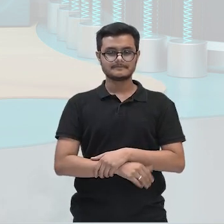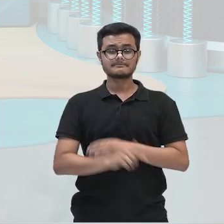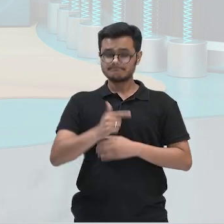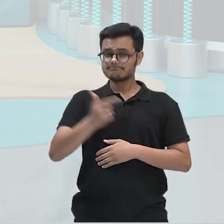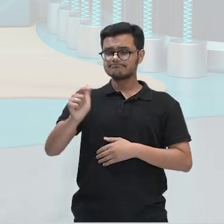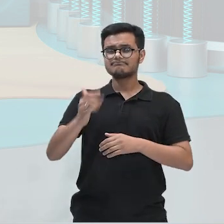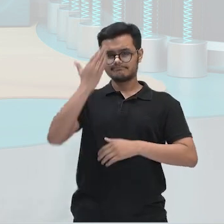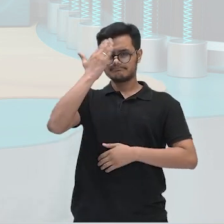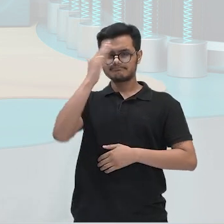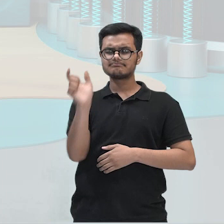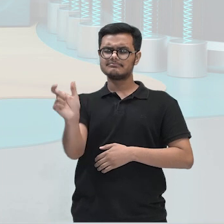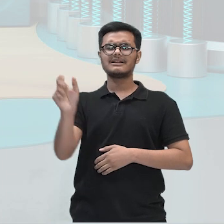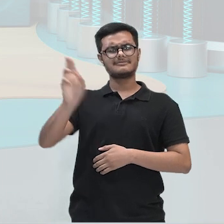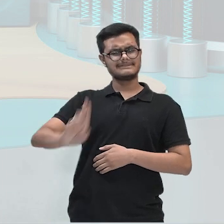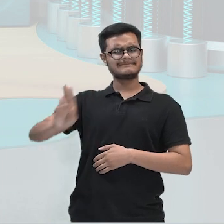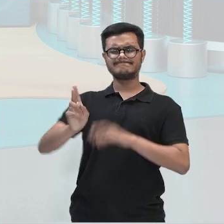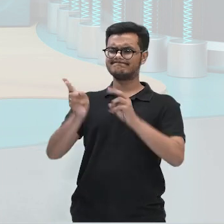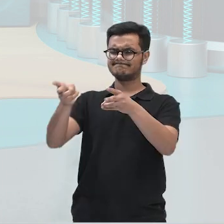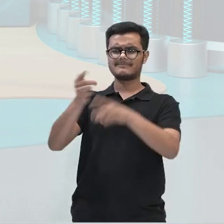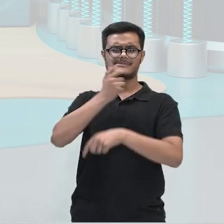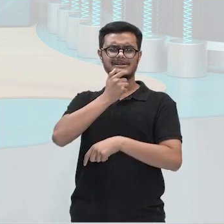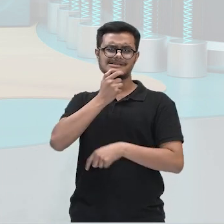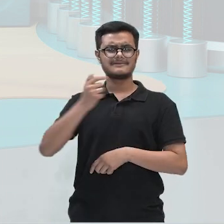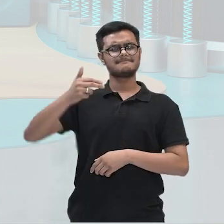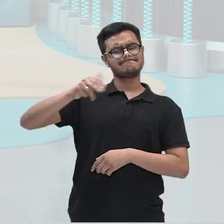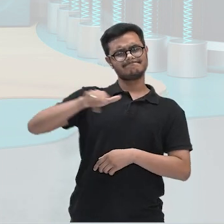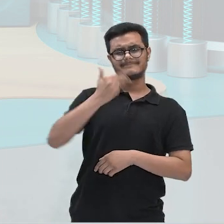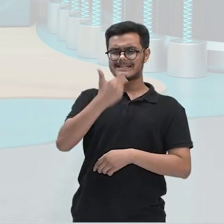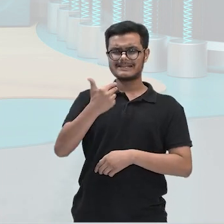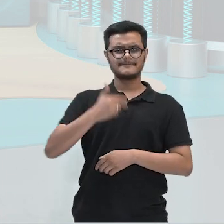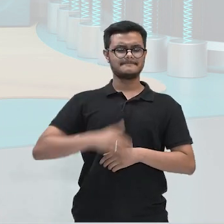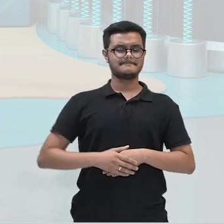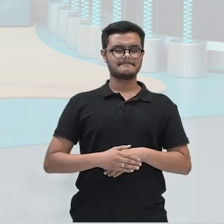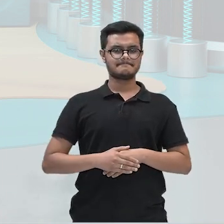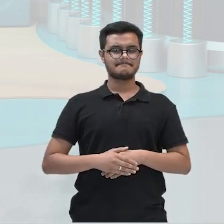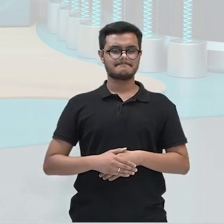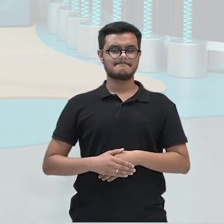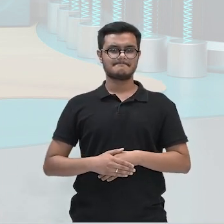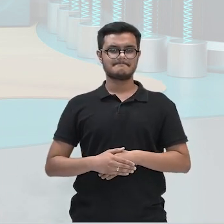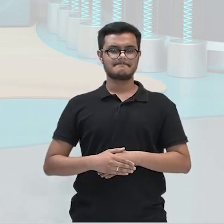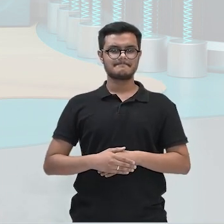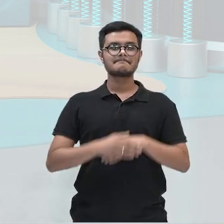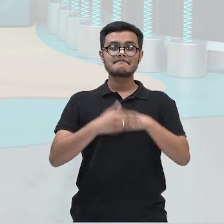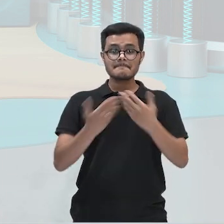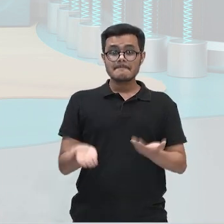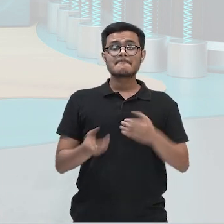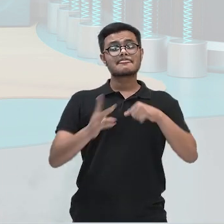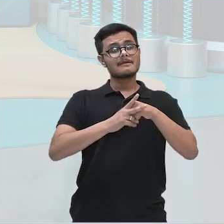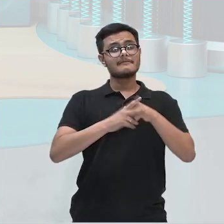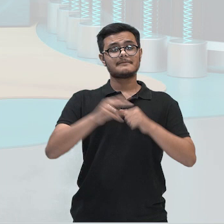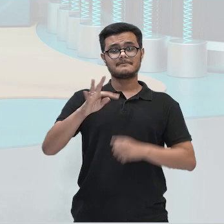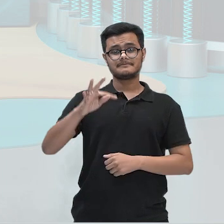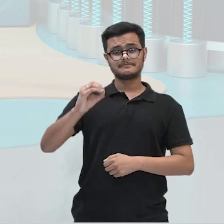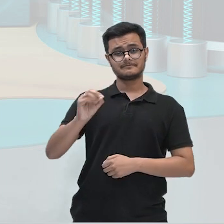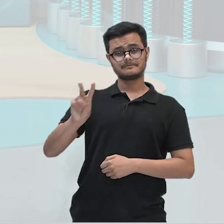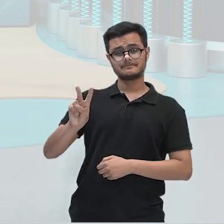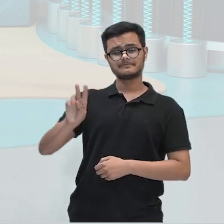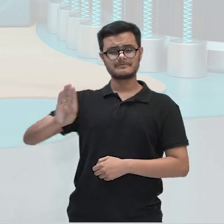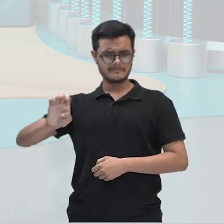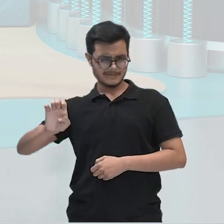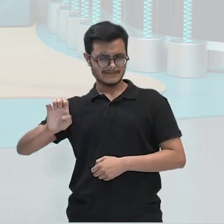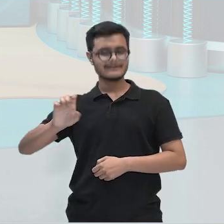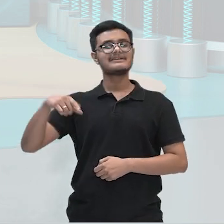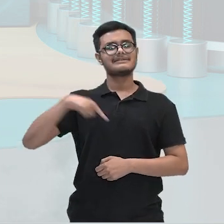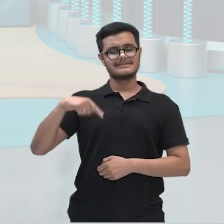também que a gente usa bastante. Então, primeiro, não poderia deixar de ser, não é? O verbo to be, que é o verbo ser e estar, porque ele está em todos